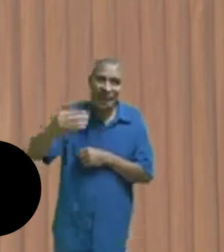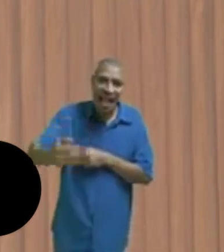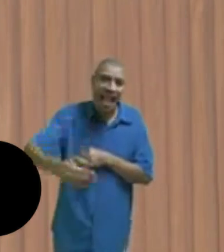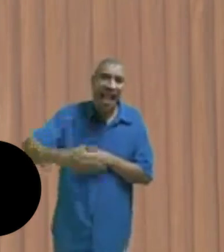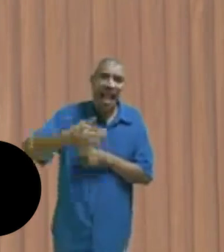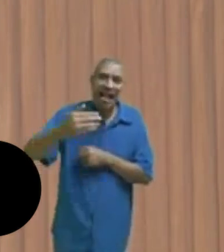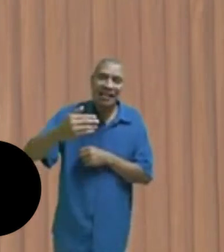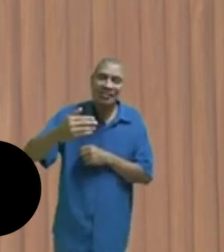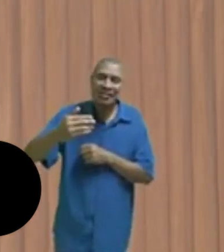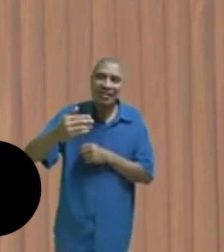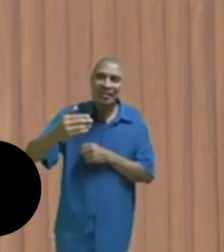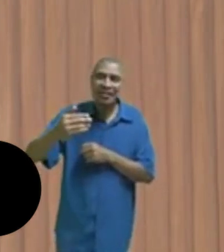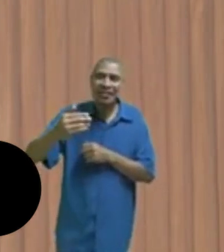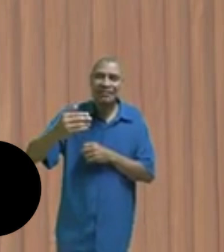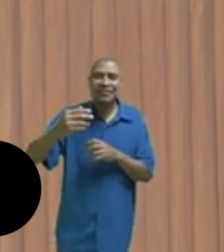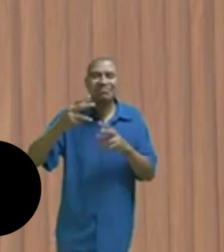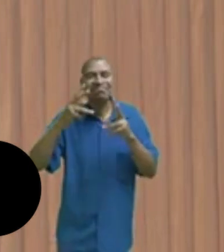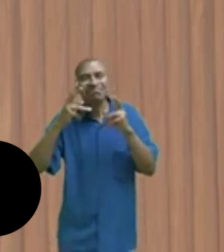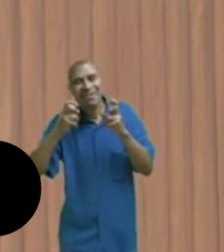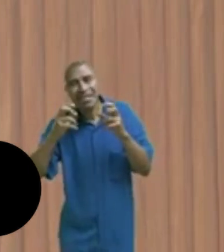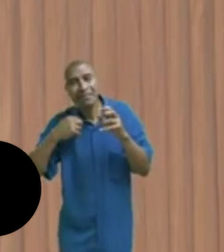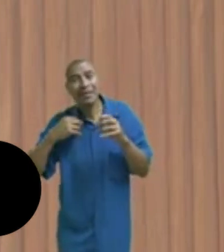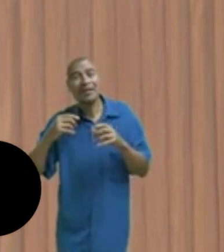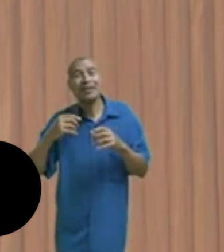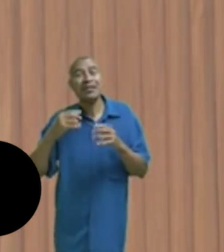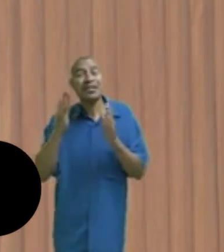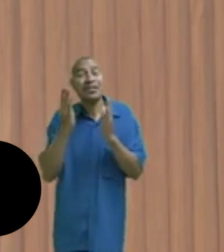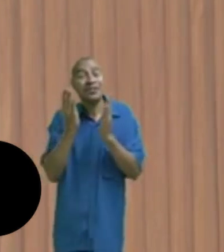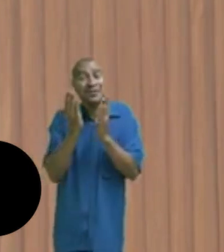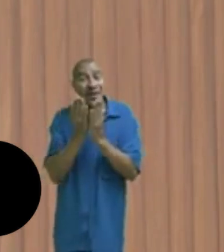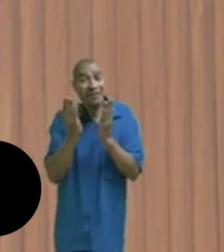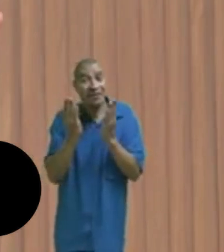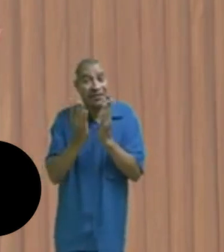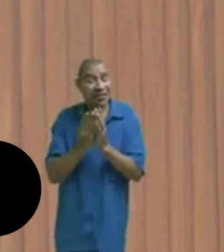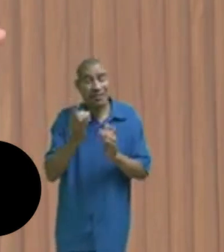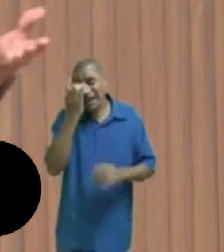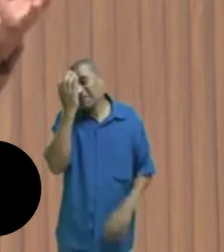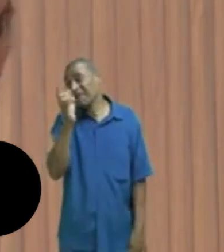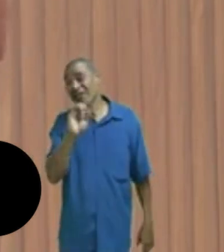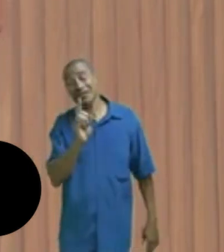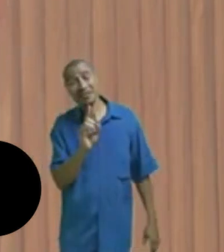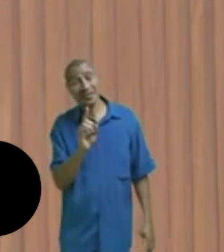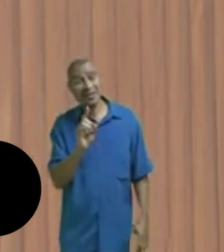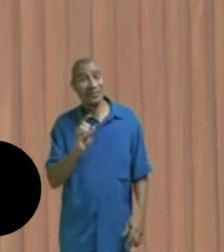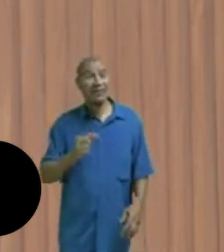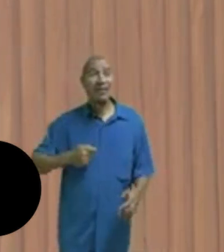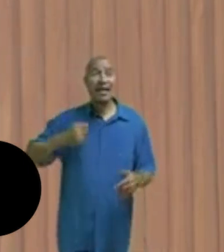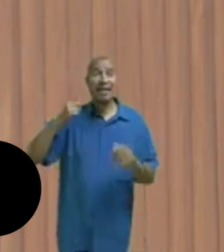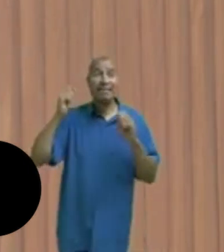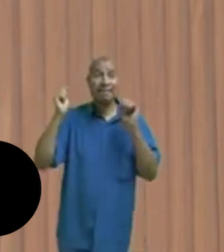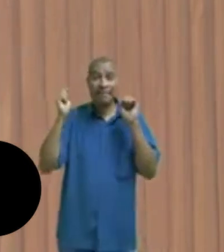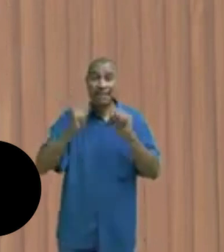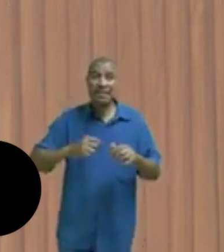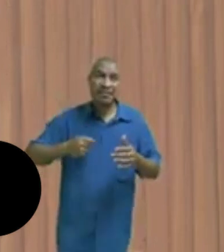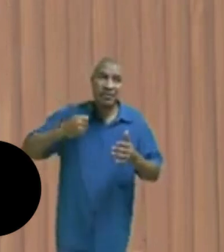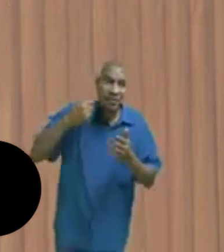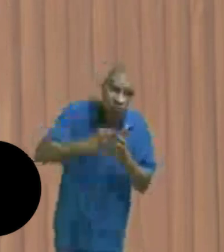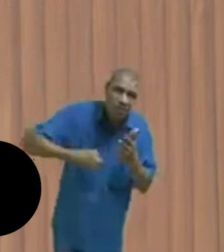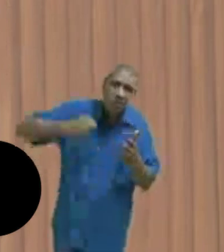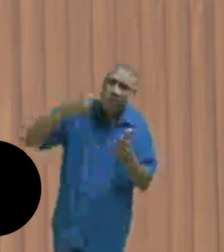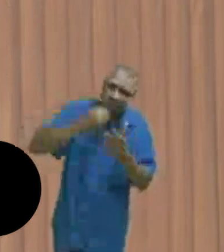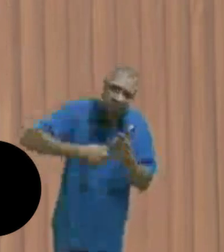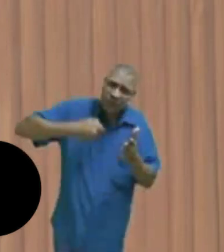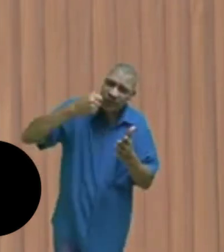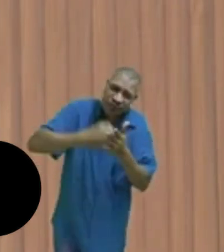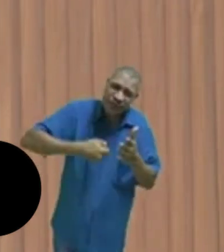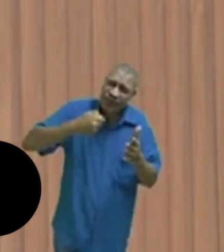deprimido. E ele pergunta: como eu posso recuperar a alegria? Vamos trabalhar, eu vou arrumar um ministério para você. E